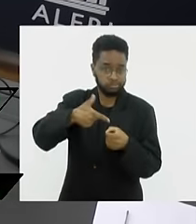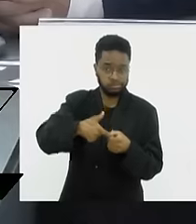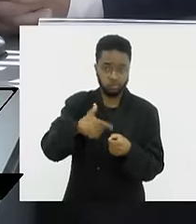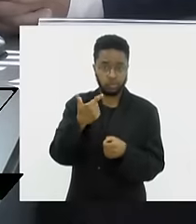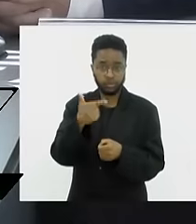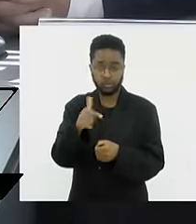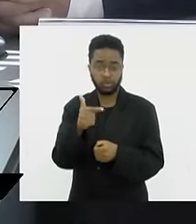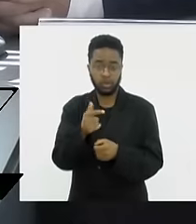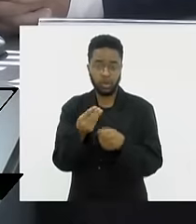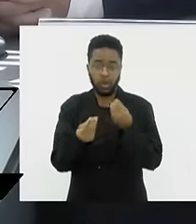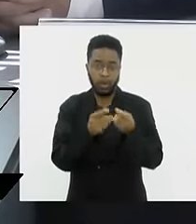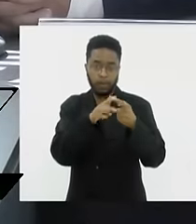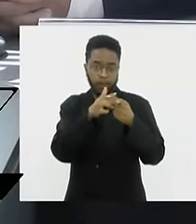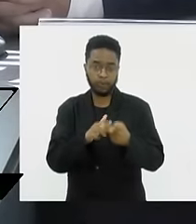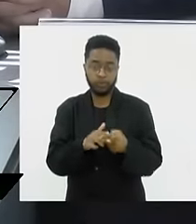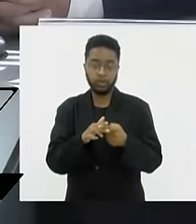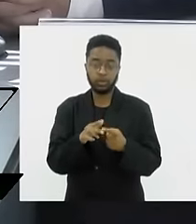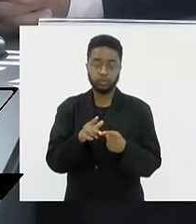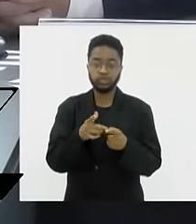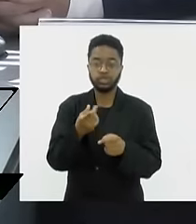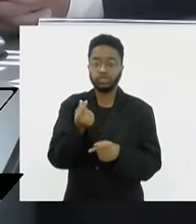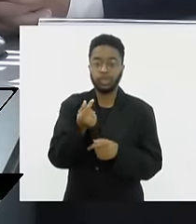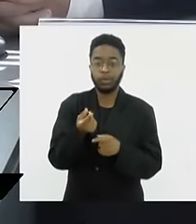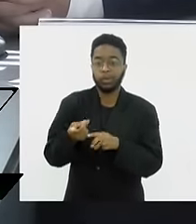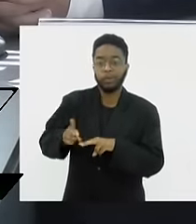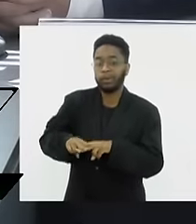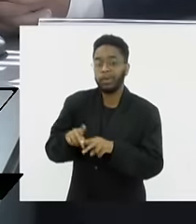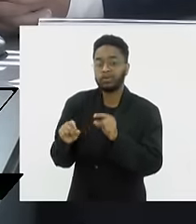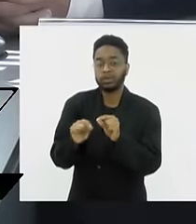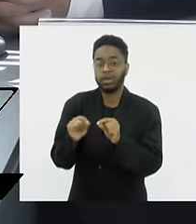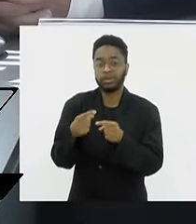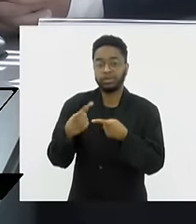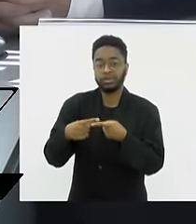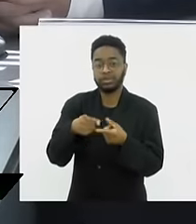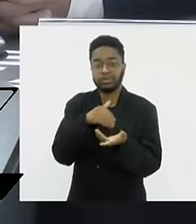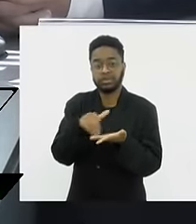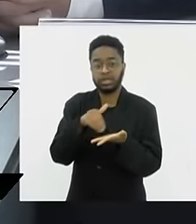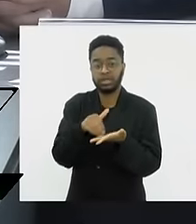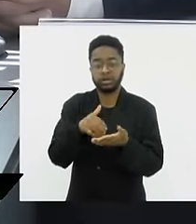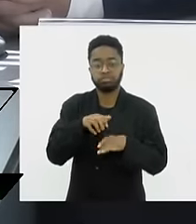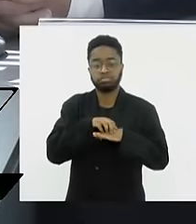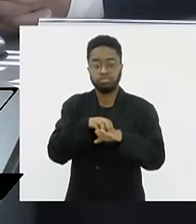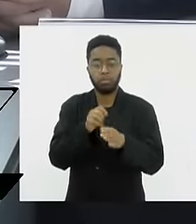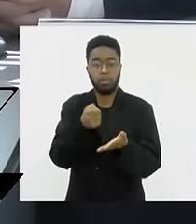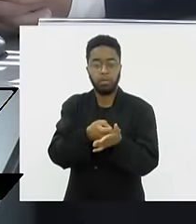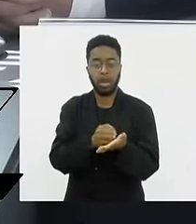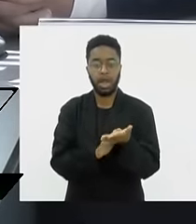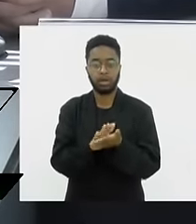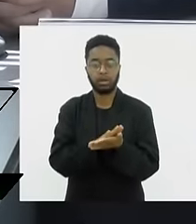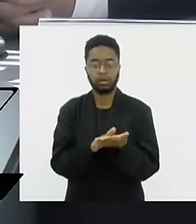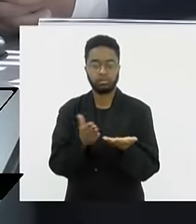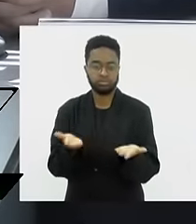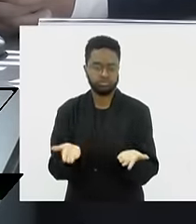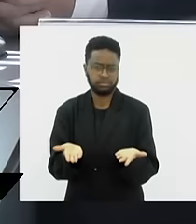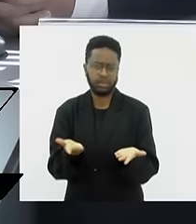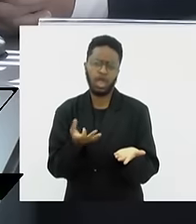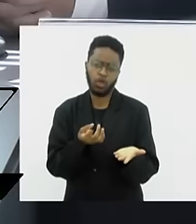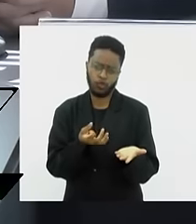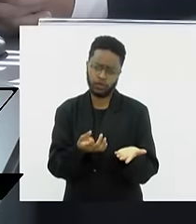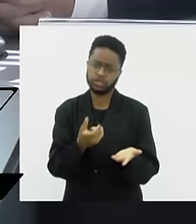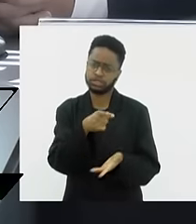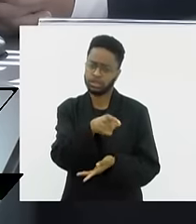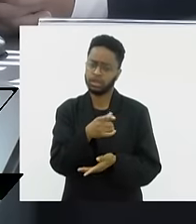há 47 dias, empenhados, e o secretário de transporte não ordena o pagamento. Isso é covardia com o trabalhador,